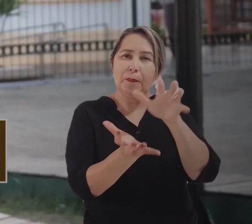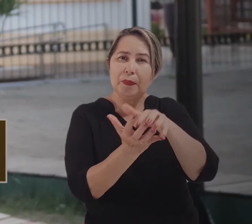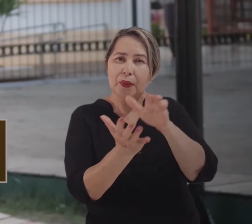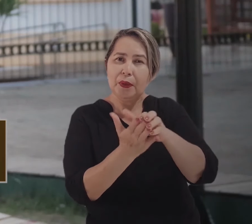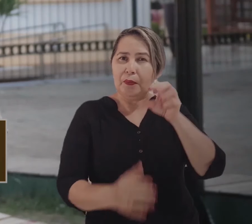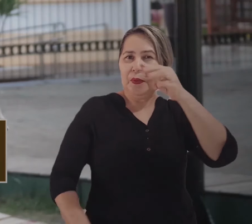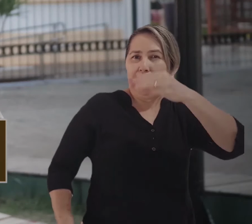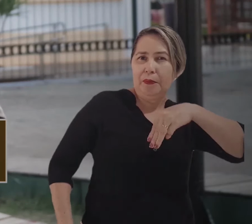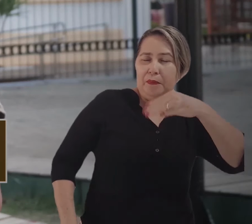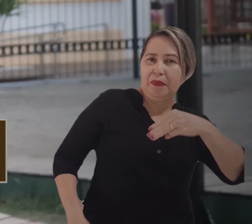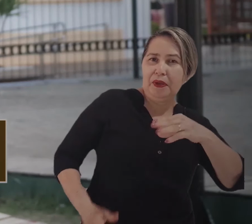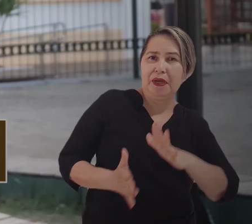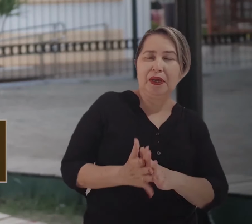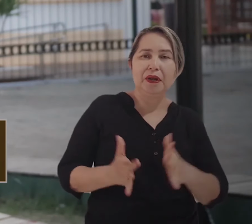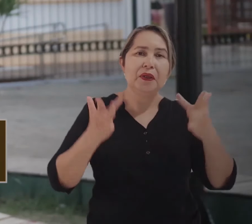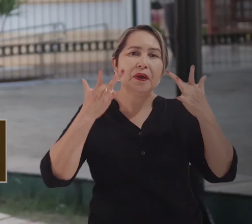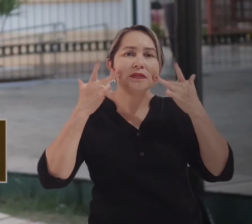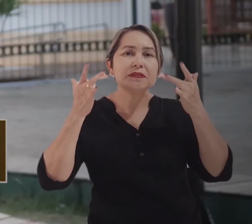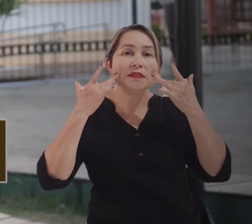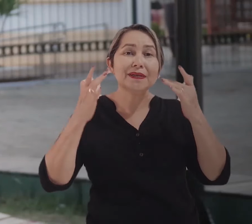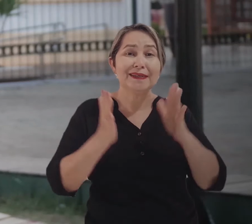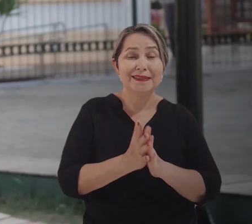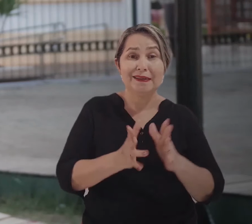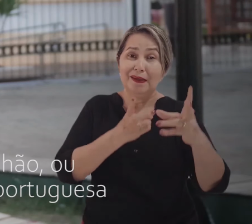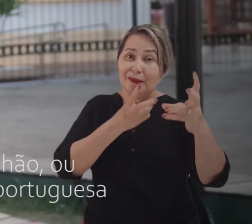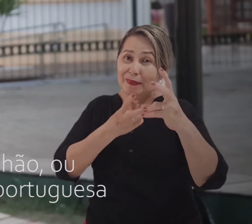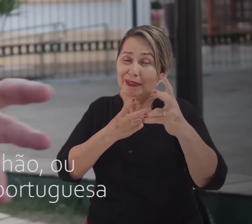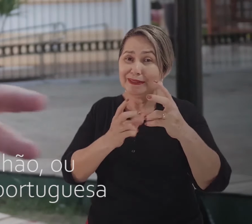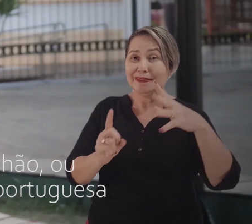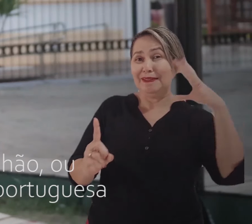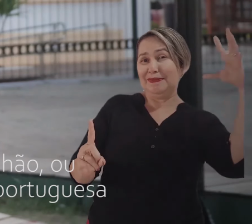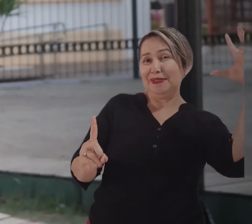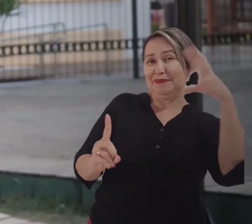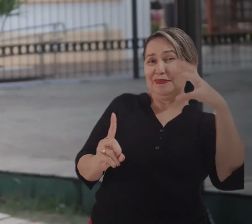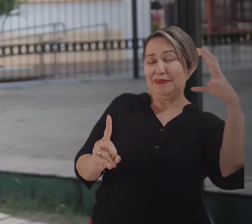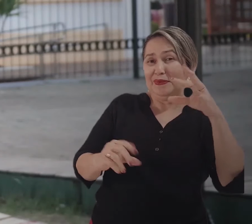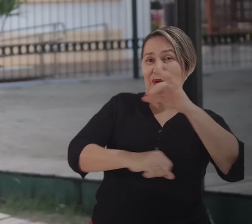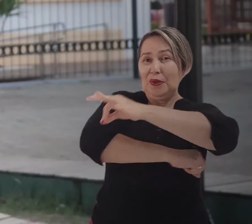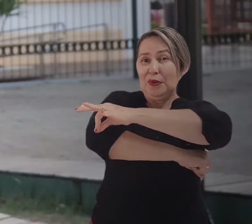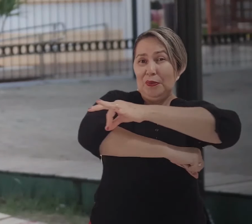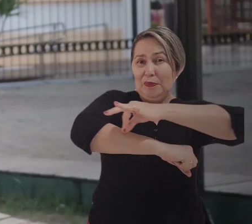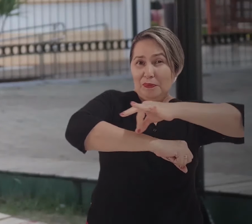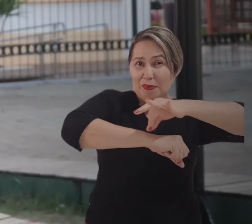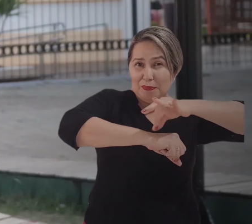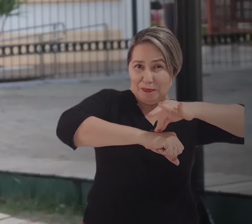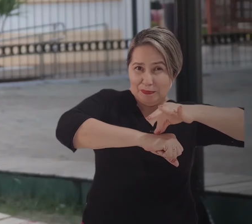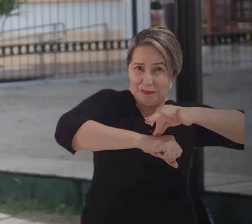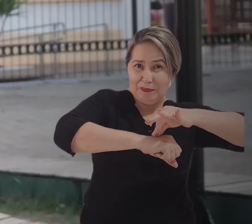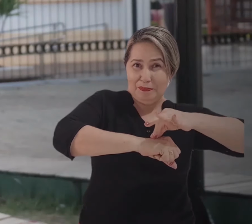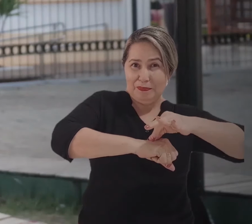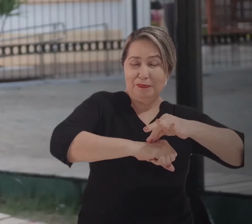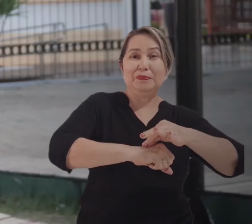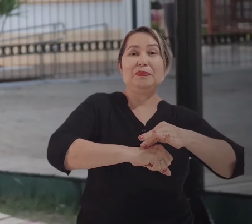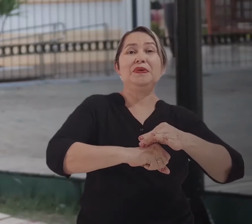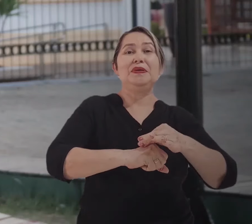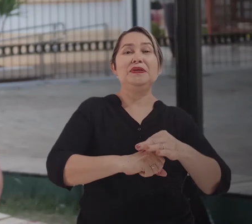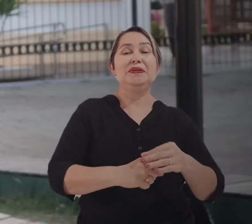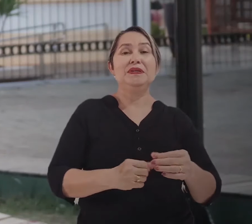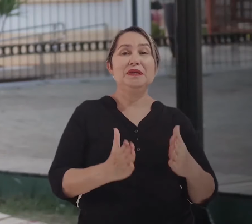mesmo Ceará. Mas a gente percebe que existe uma influência aí de uma arquitetura portuguesa berbere, né? Dentro desse tipo